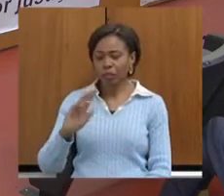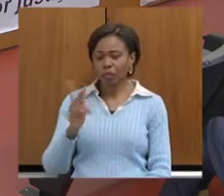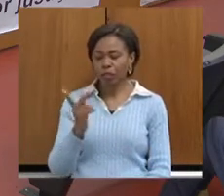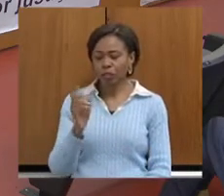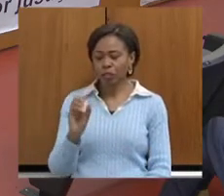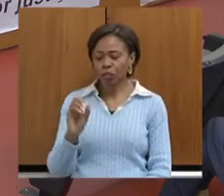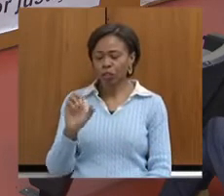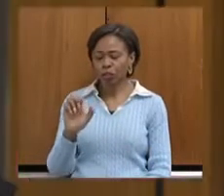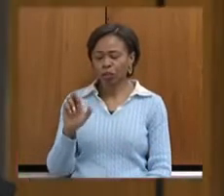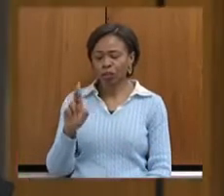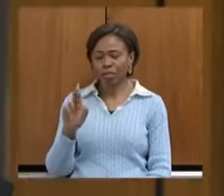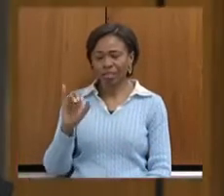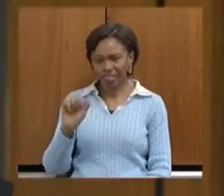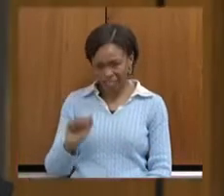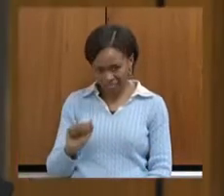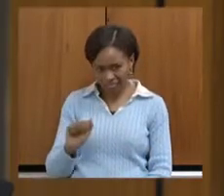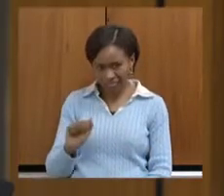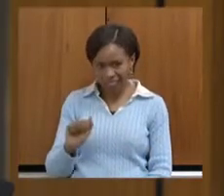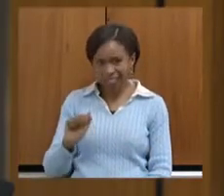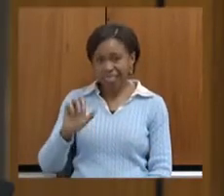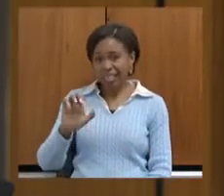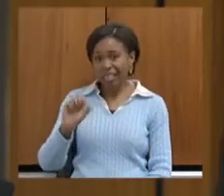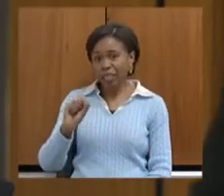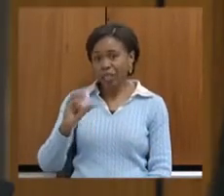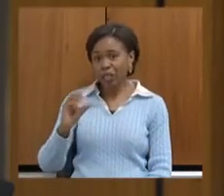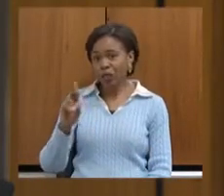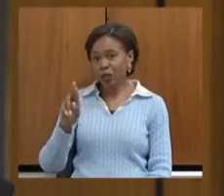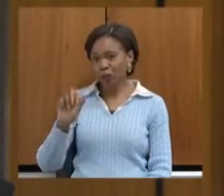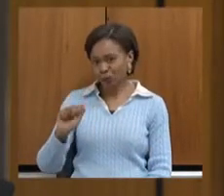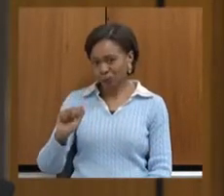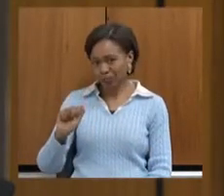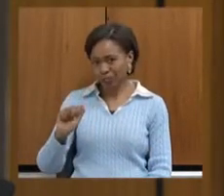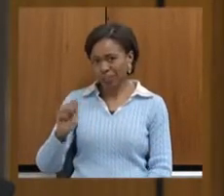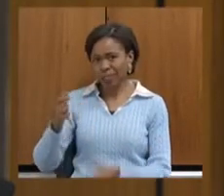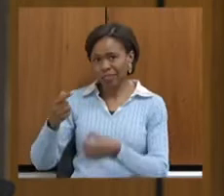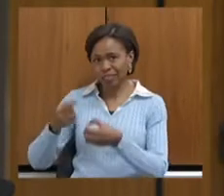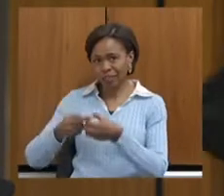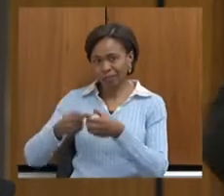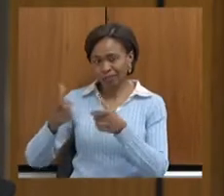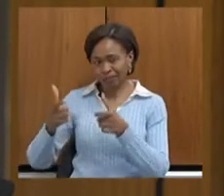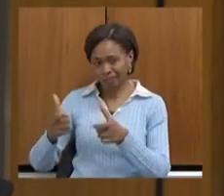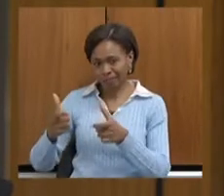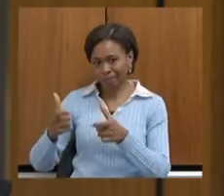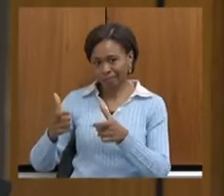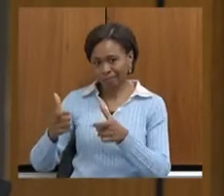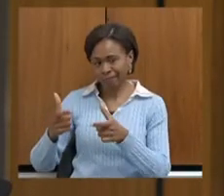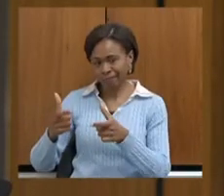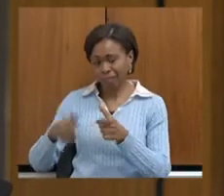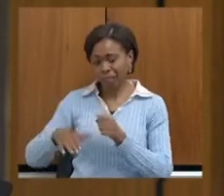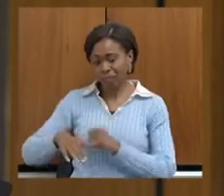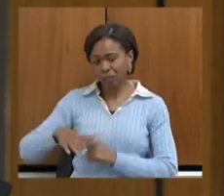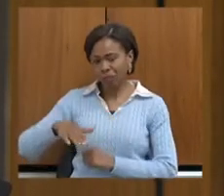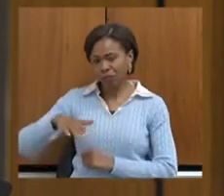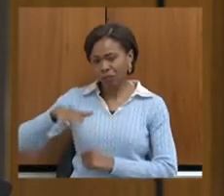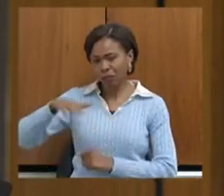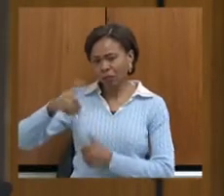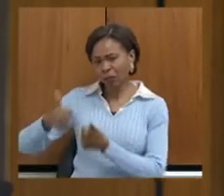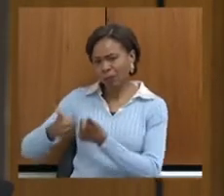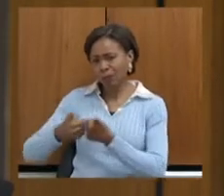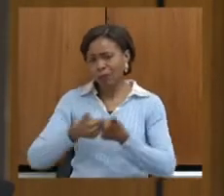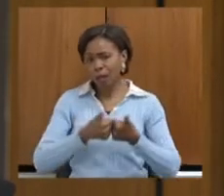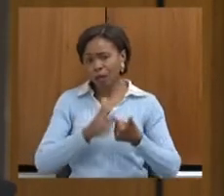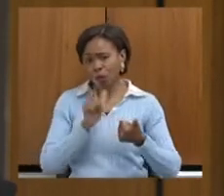anos eu moro dentro da Cachoeira escuras e foi criado na beira do rio doce